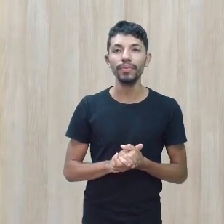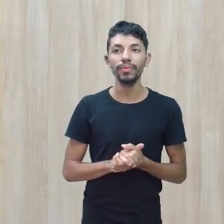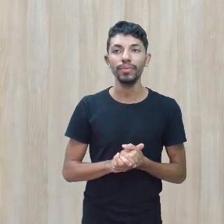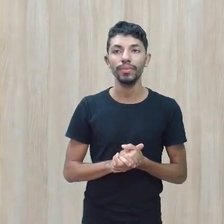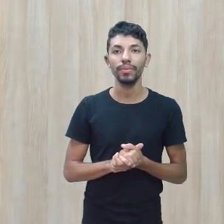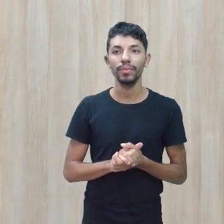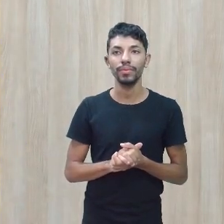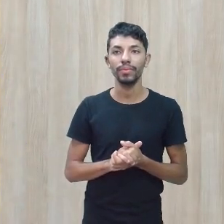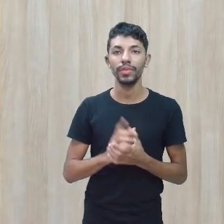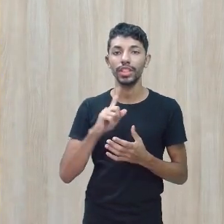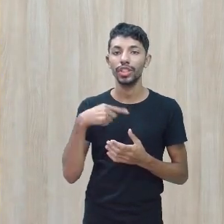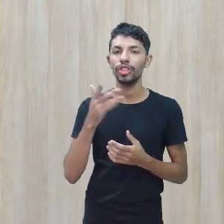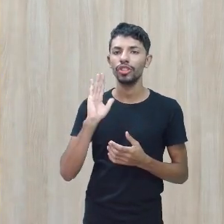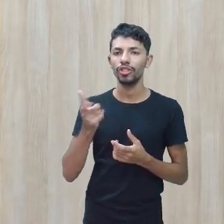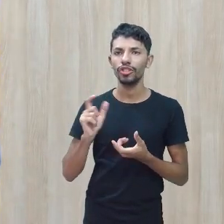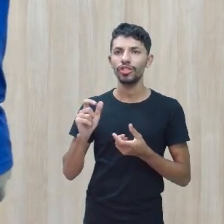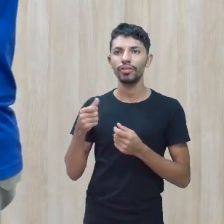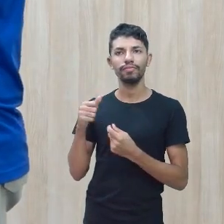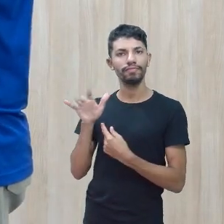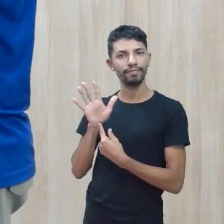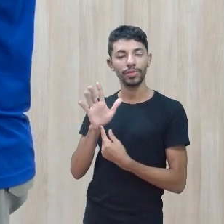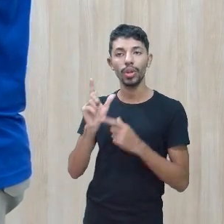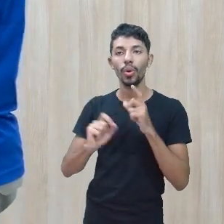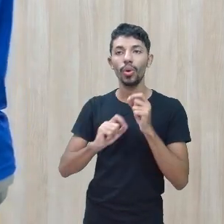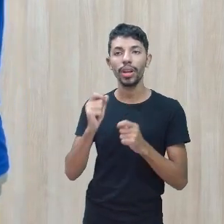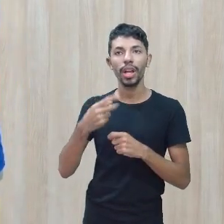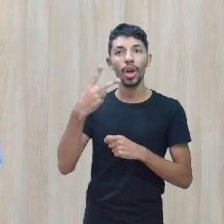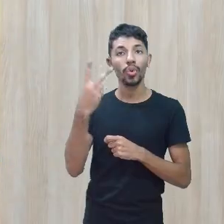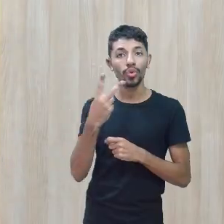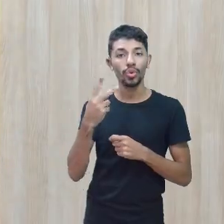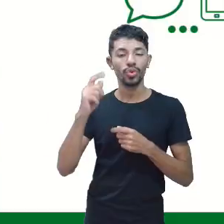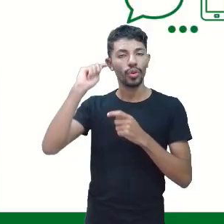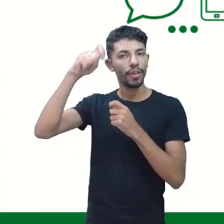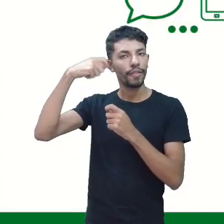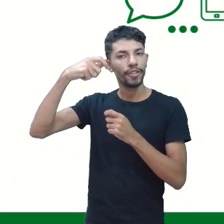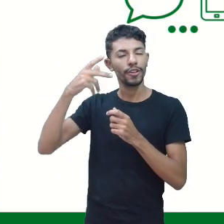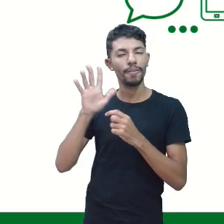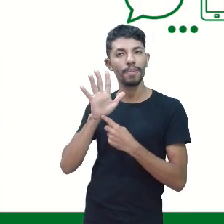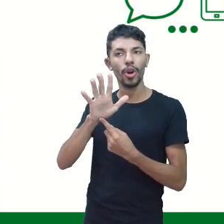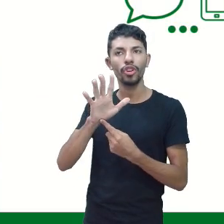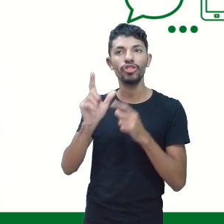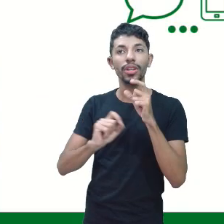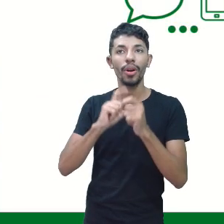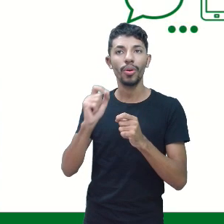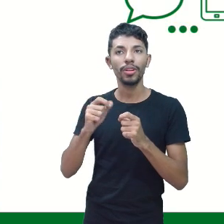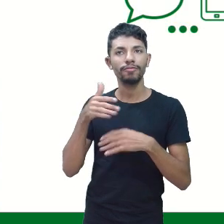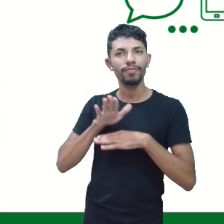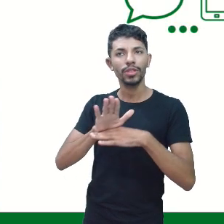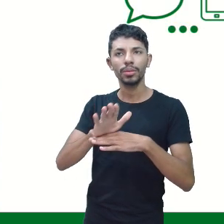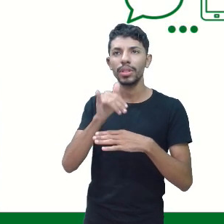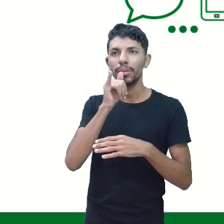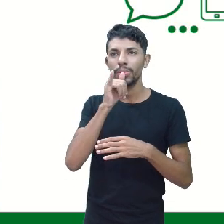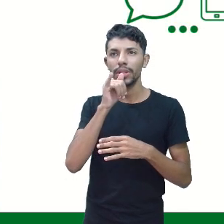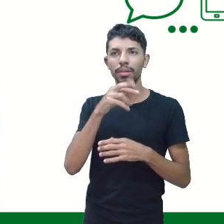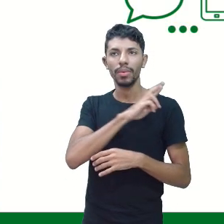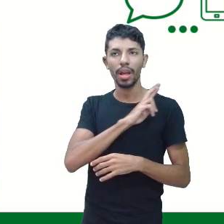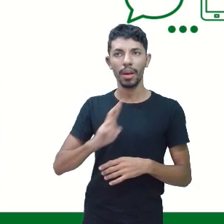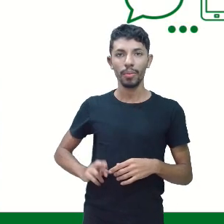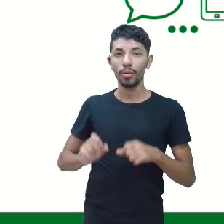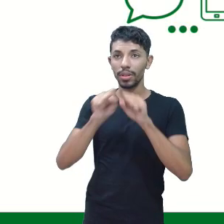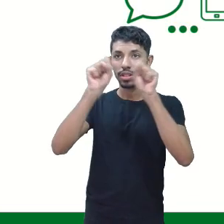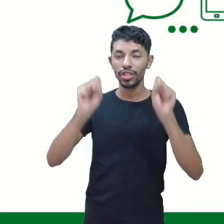que como nós já citamos, né, os dois vídeos, né, eles mostram essas contribuições, a República, no sistema republicano, e o latim.